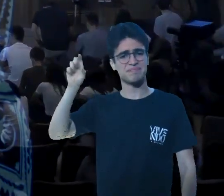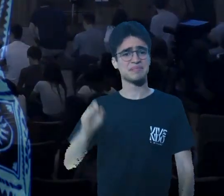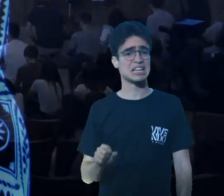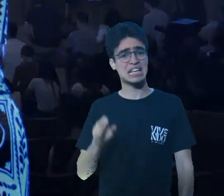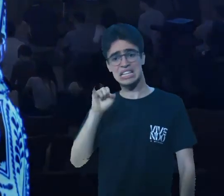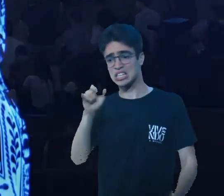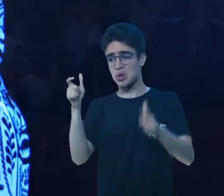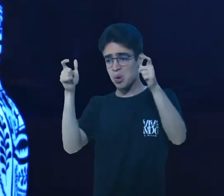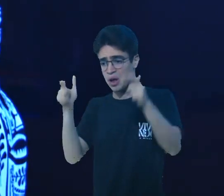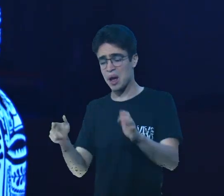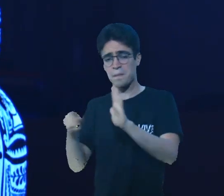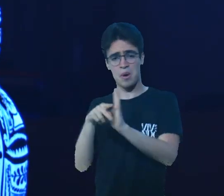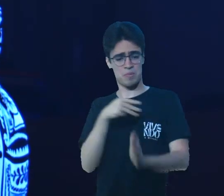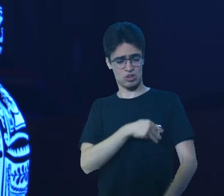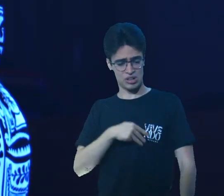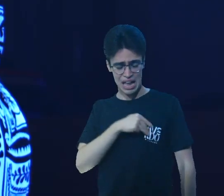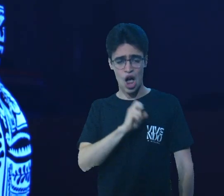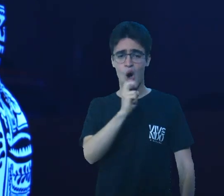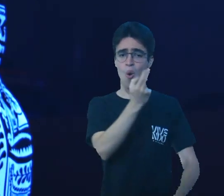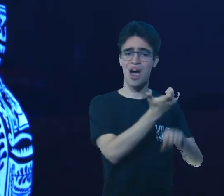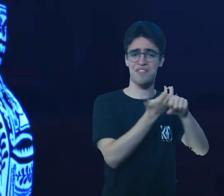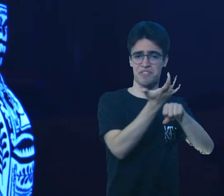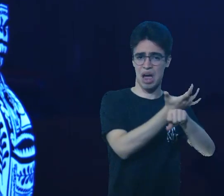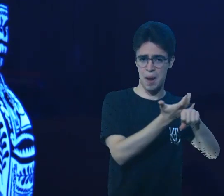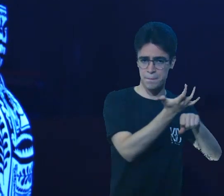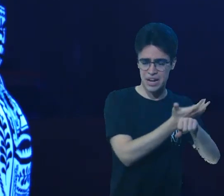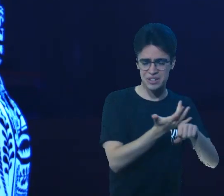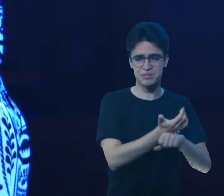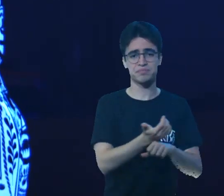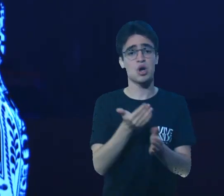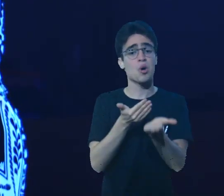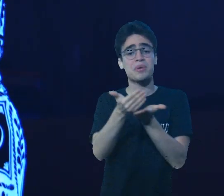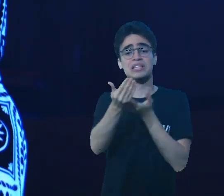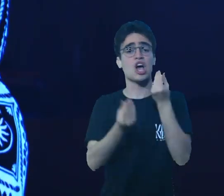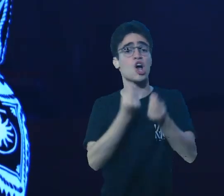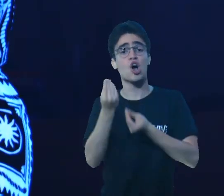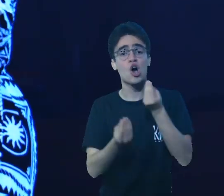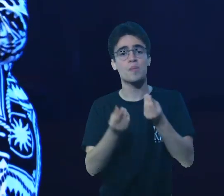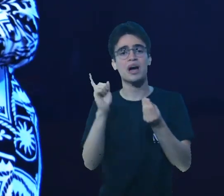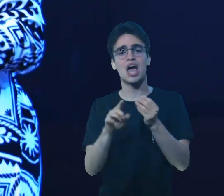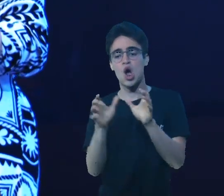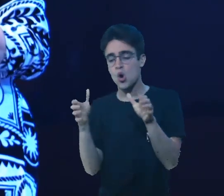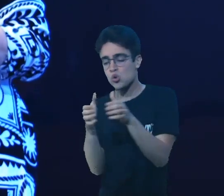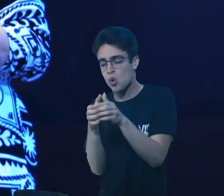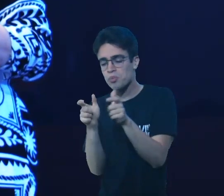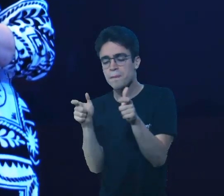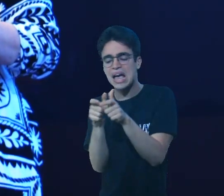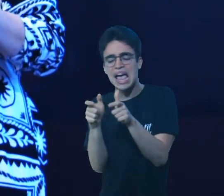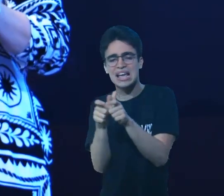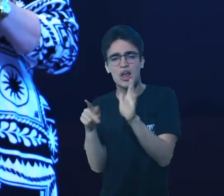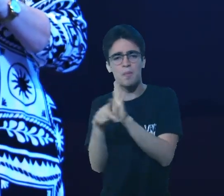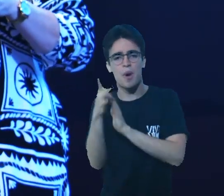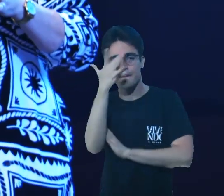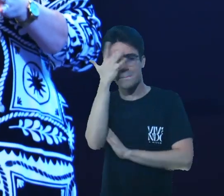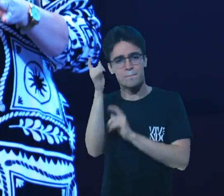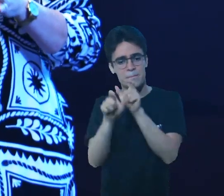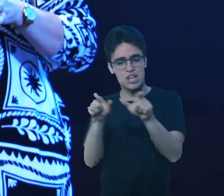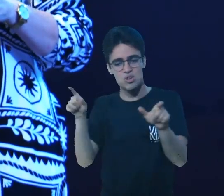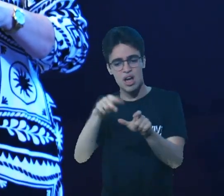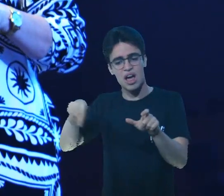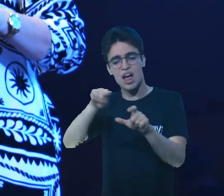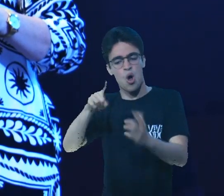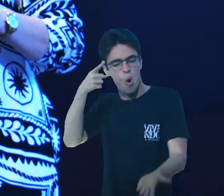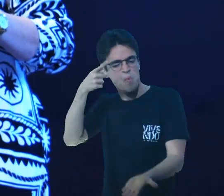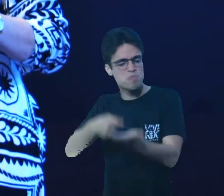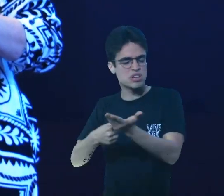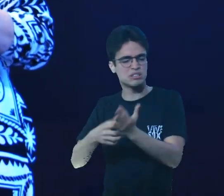frentes missionárias ou em avivamentos, começaram com um grupo pequeno de pessoas comprometidas